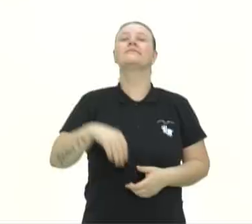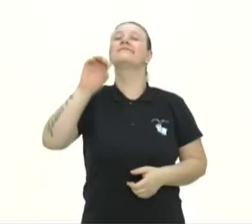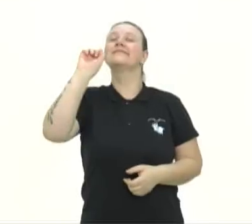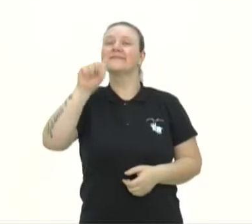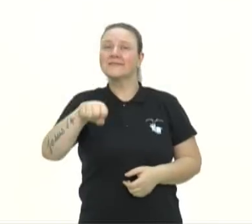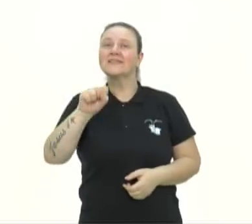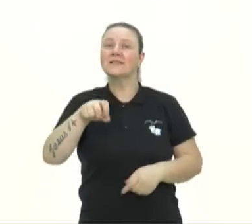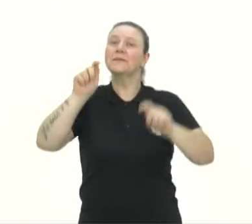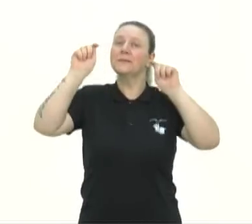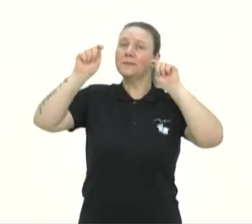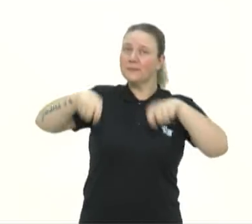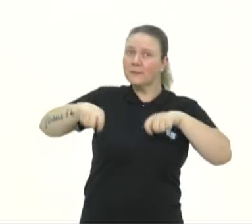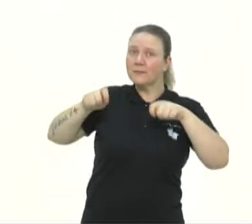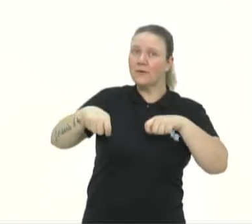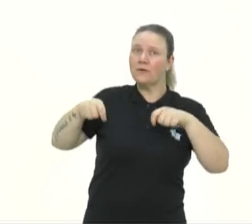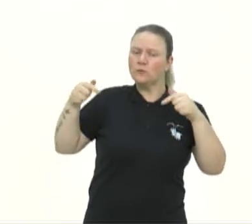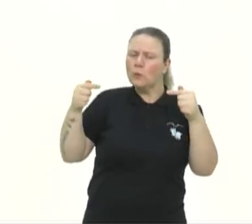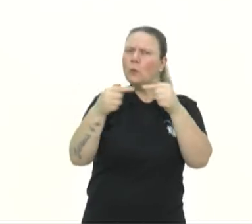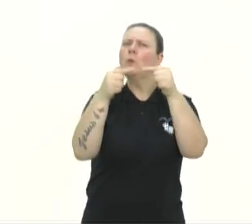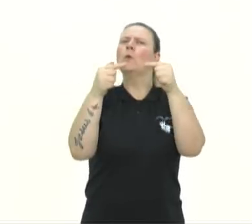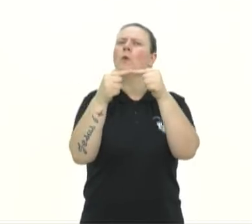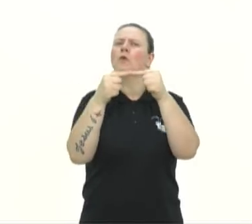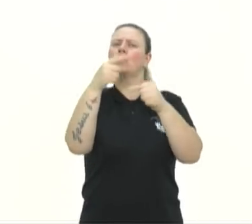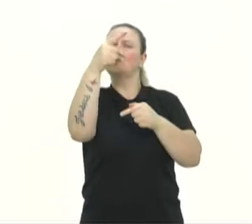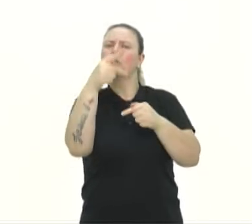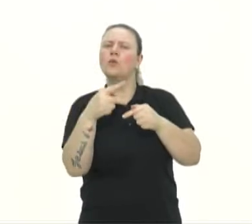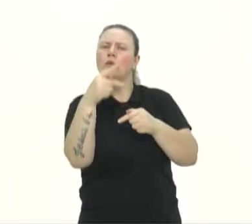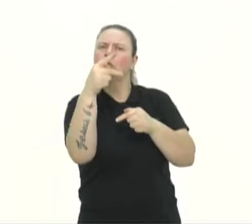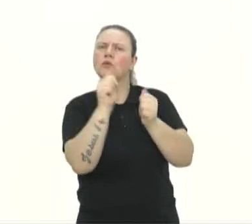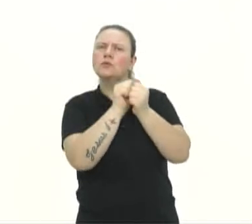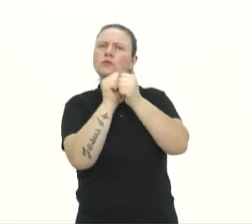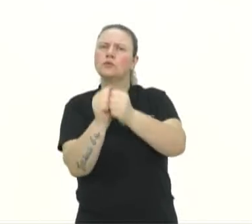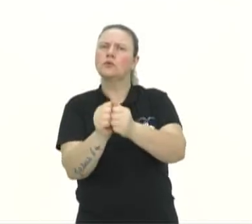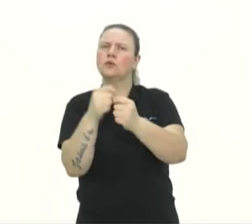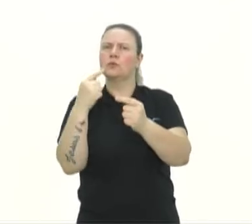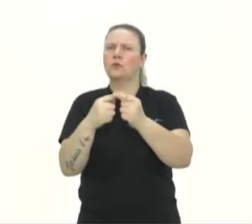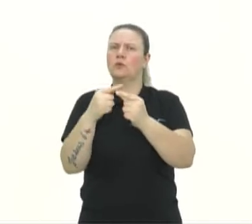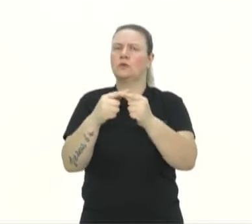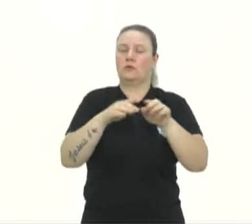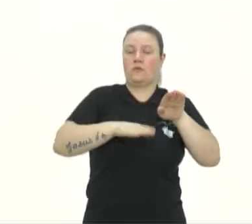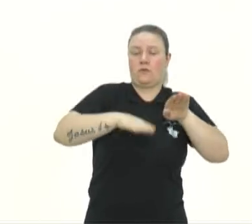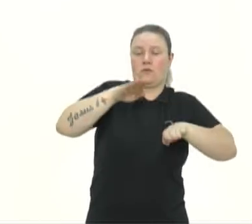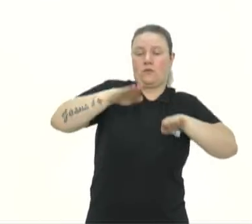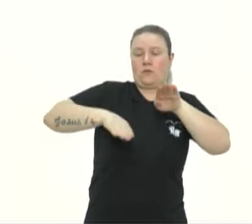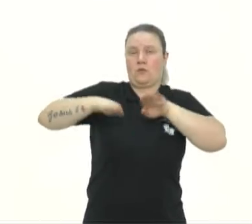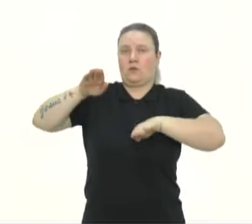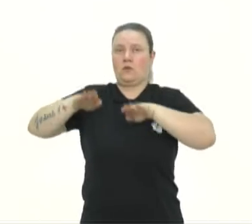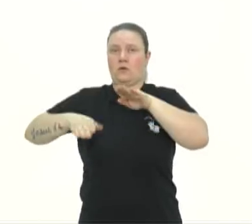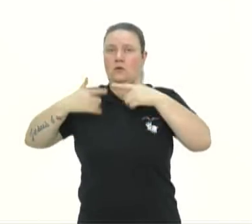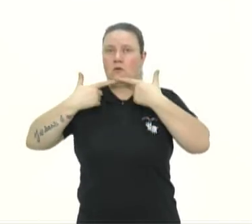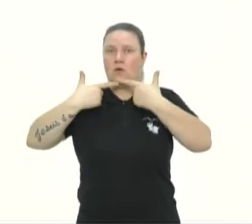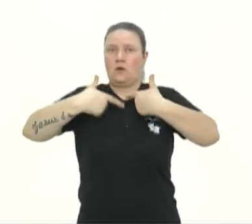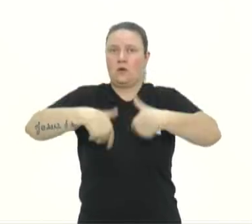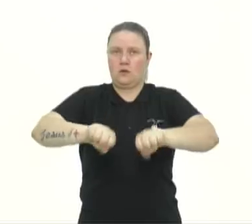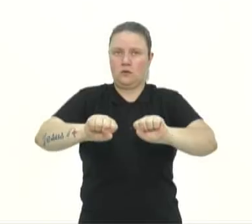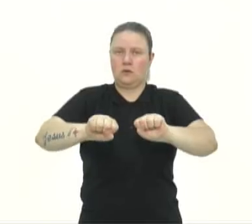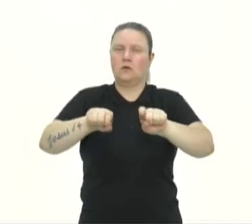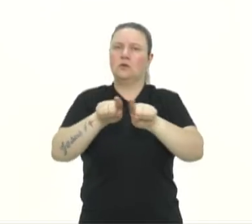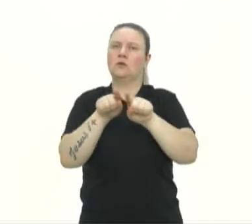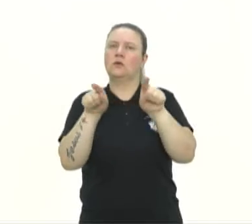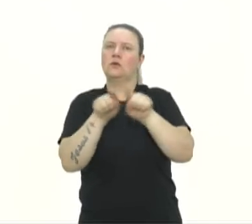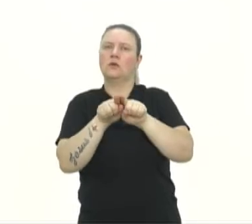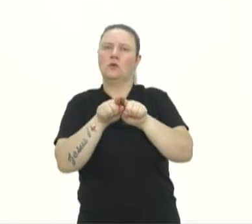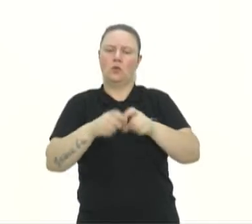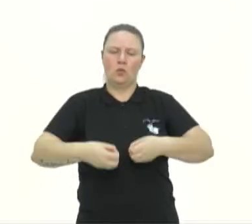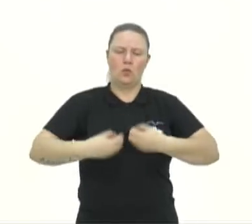Sim, é possível dizer que tem essa combinação, né? Por conta da variação linguística apresentada e o uso de